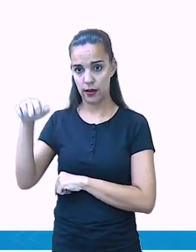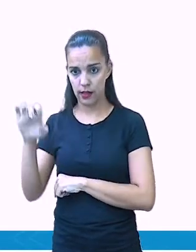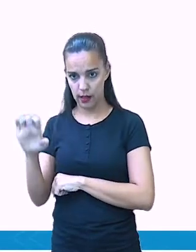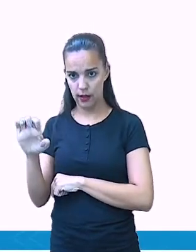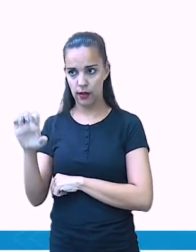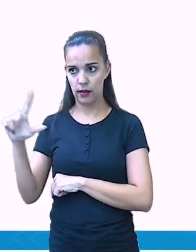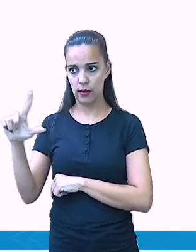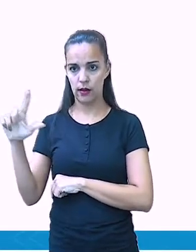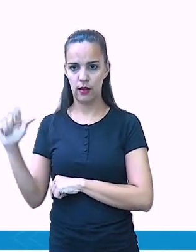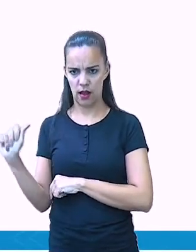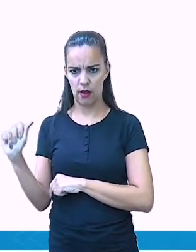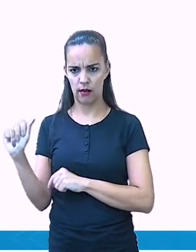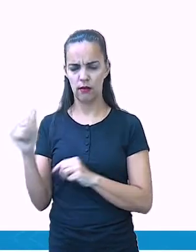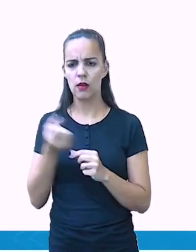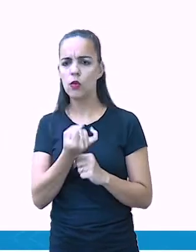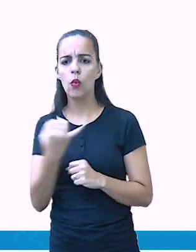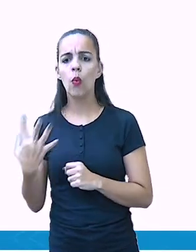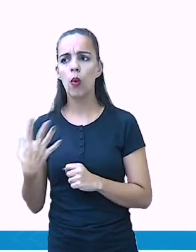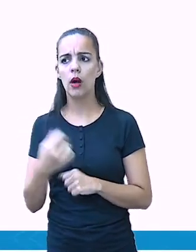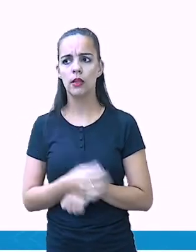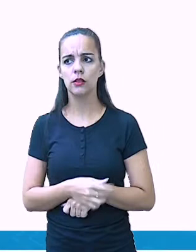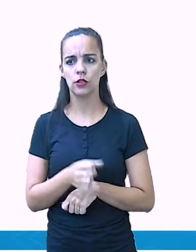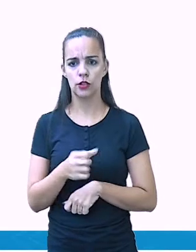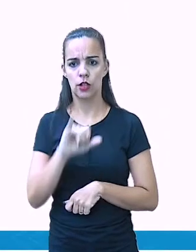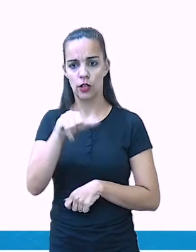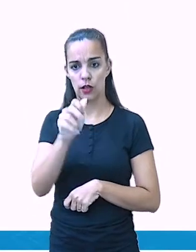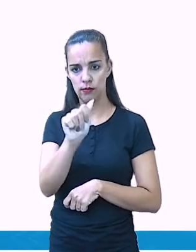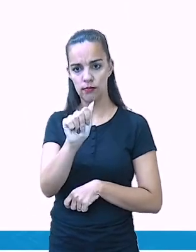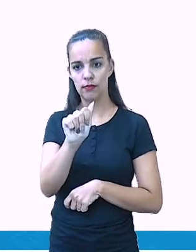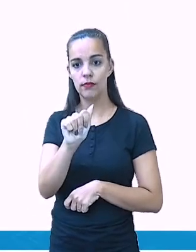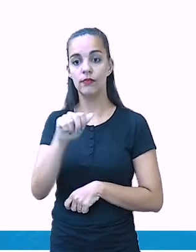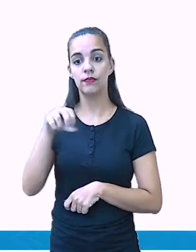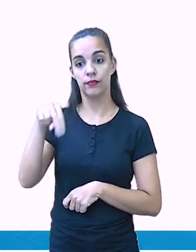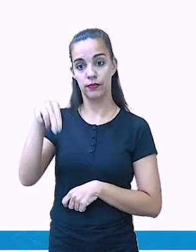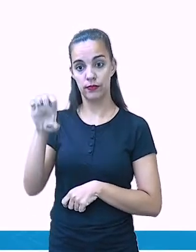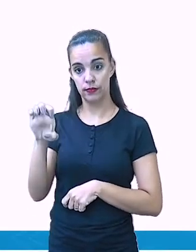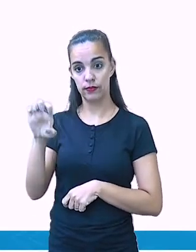Janela. Mais uma vez. Janela.